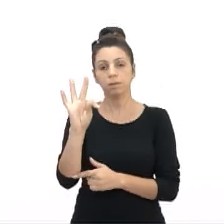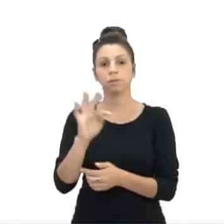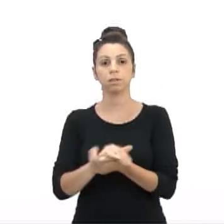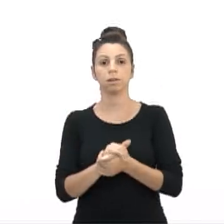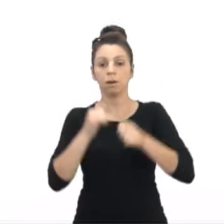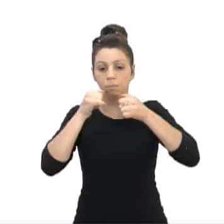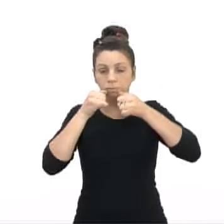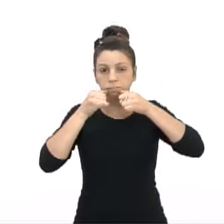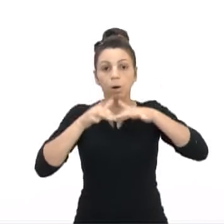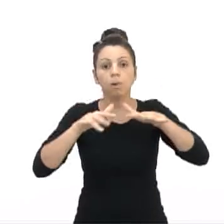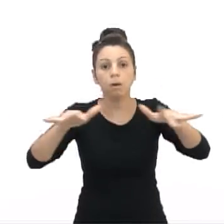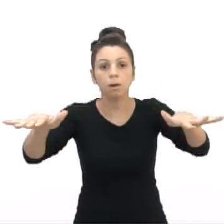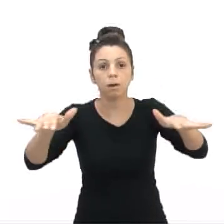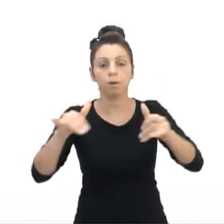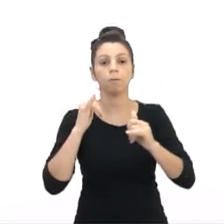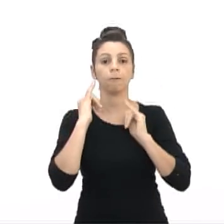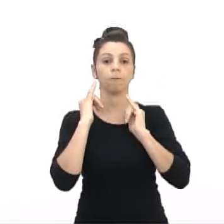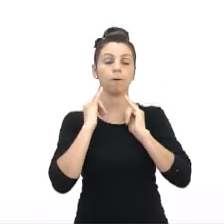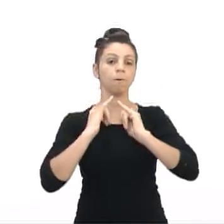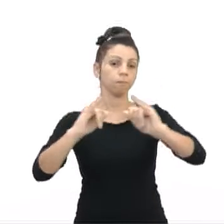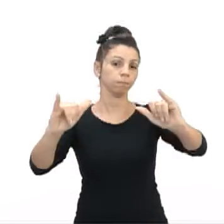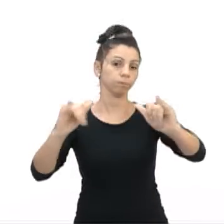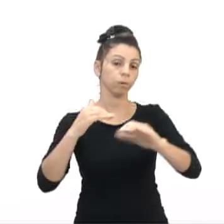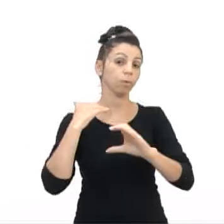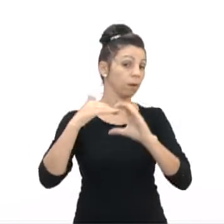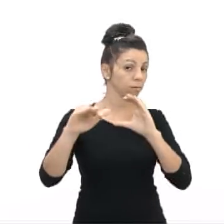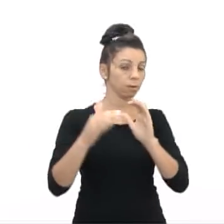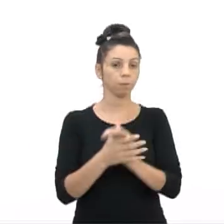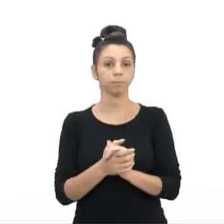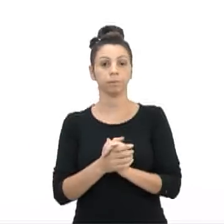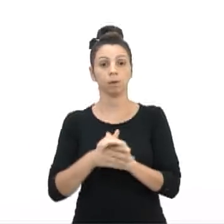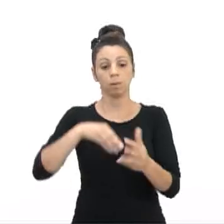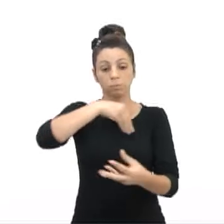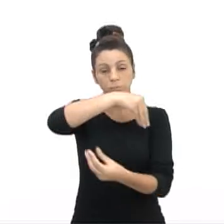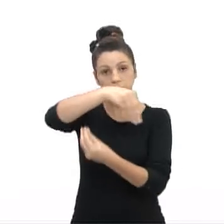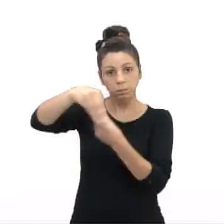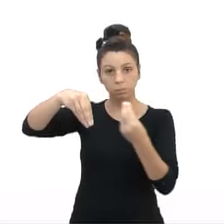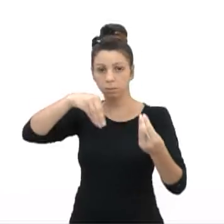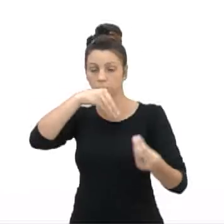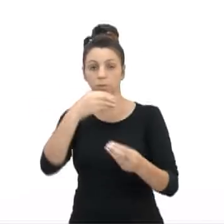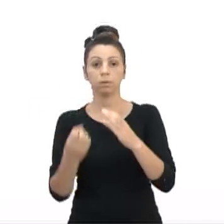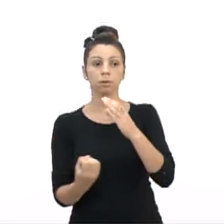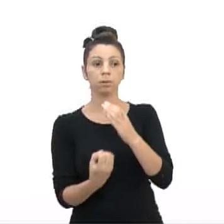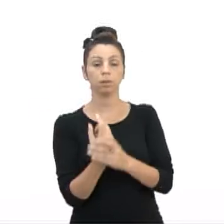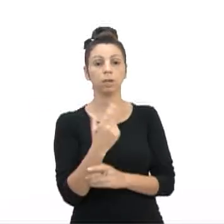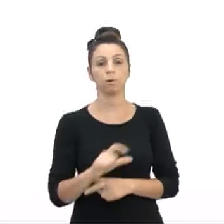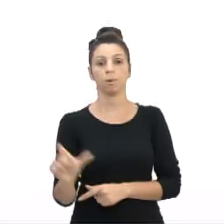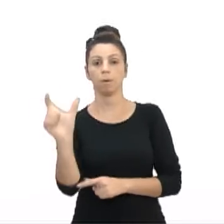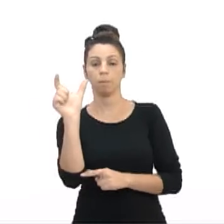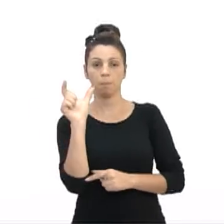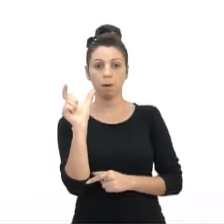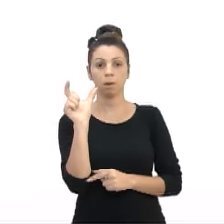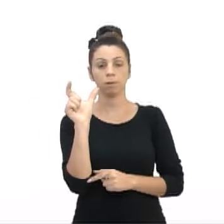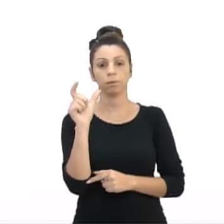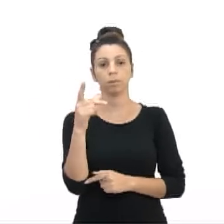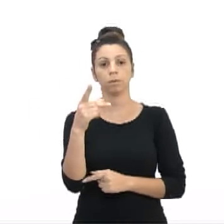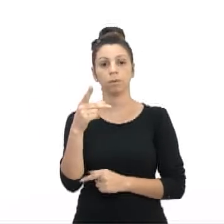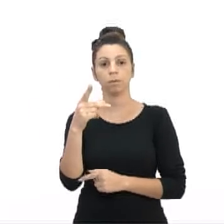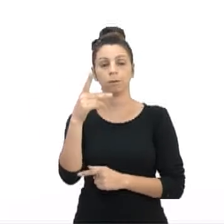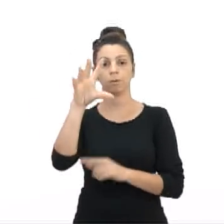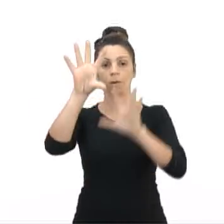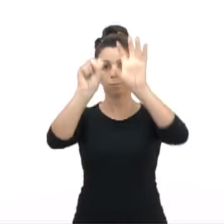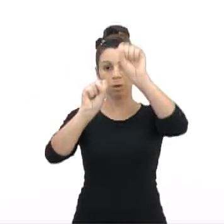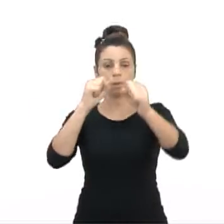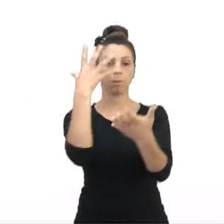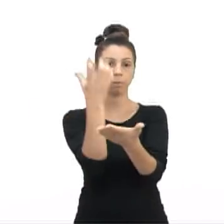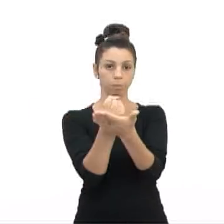E desse substantivo, que já era um substantivo composto, a gente formou um outro que é o podcast, né? Como